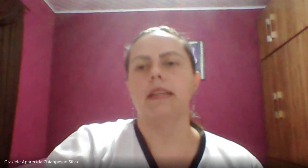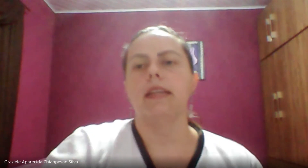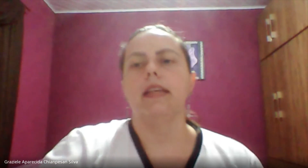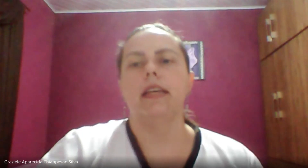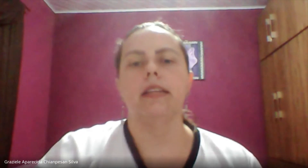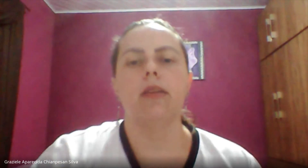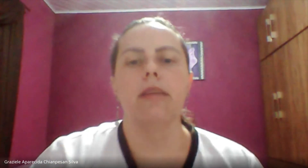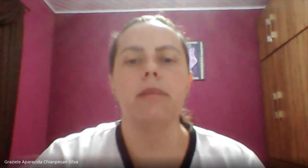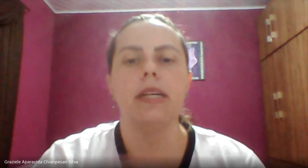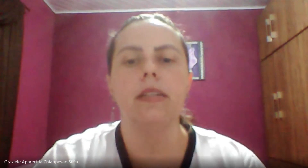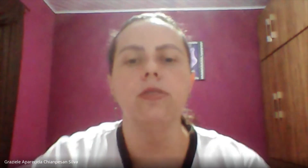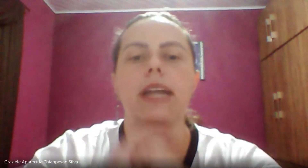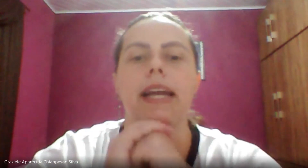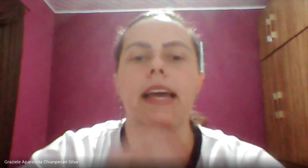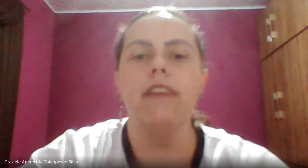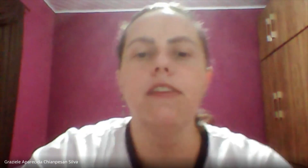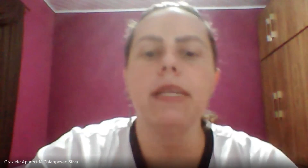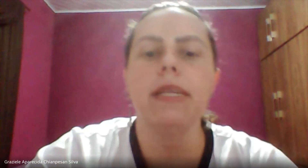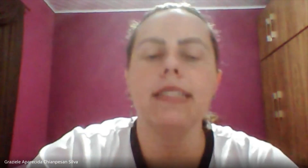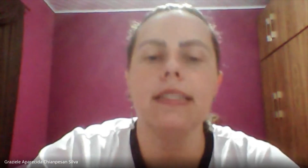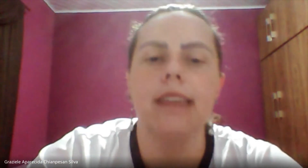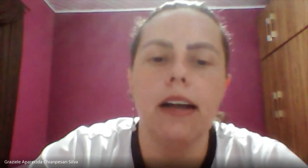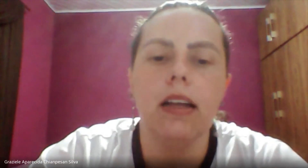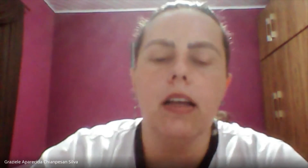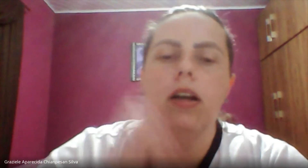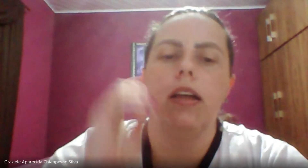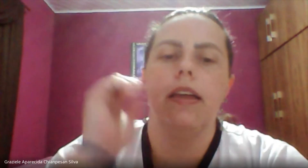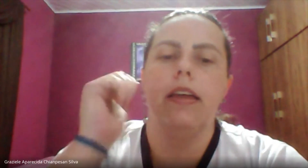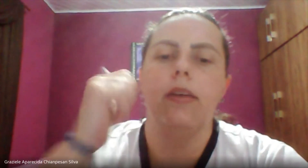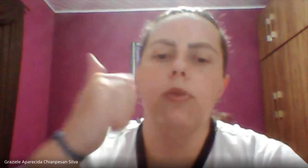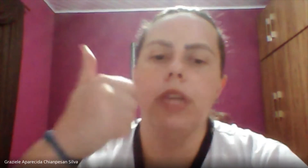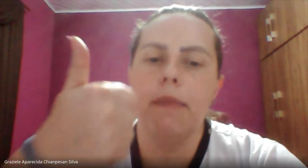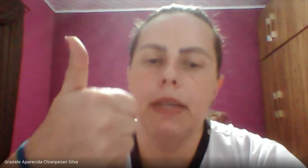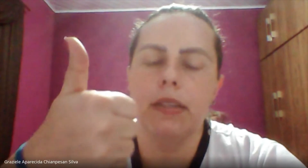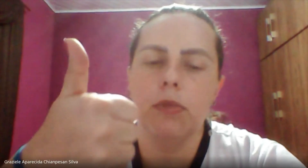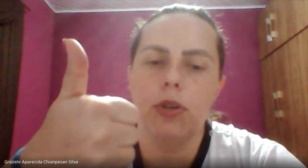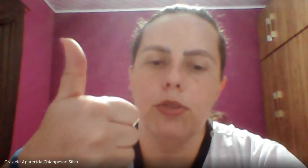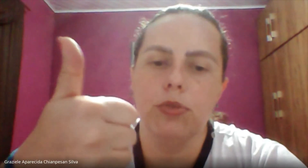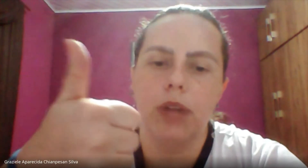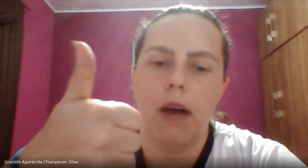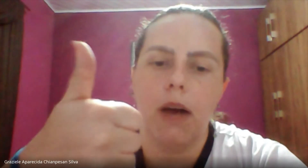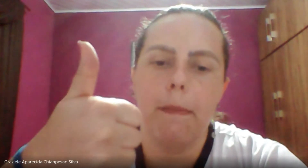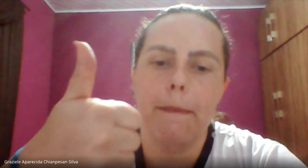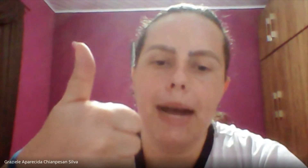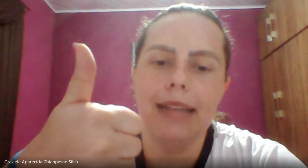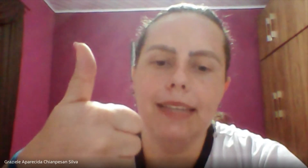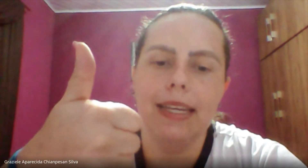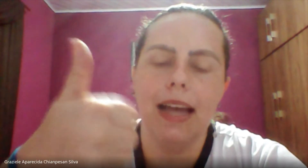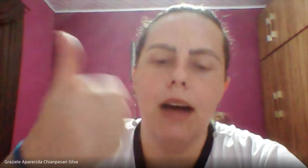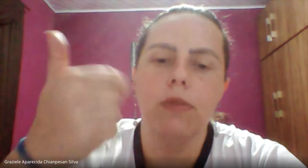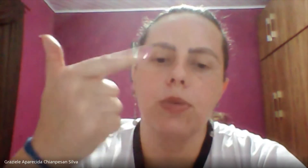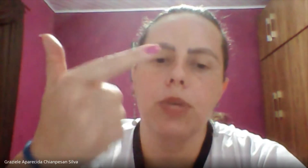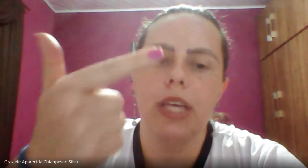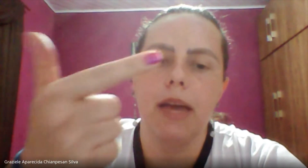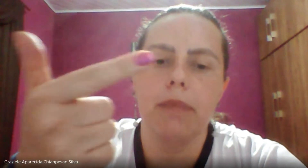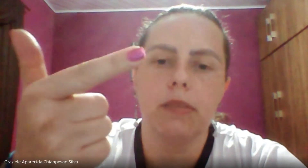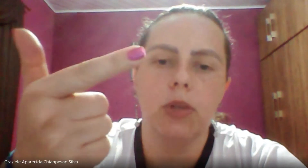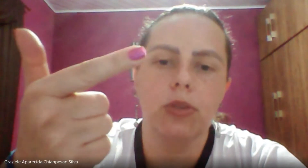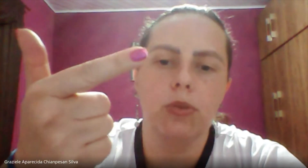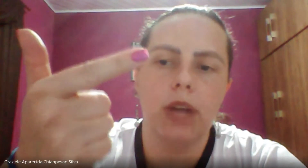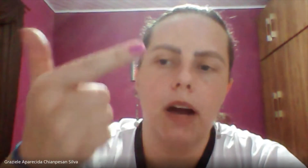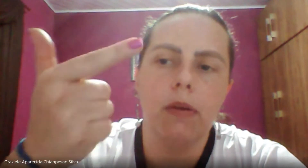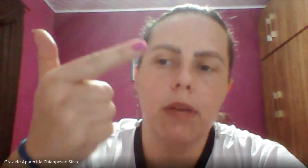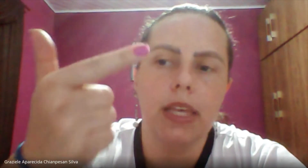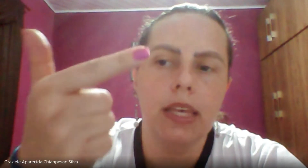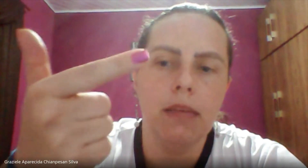Bem, então, lembrando, tarefa pesquisar o que é patrimônio cultural material e o que é